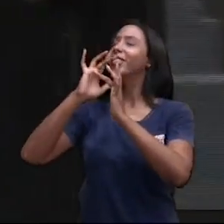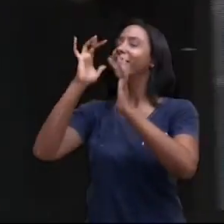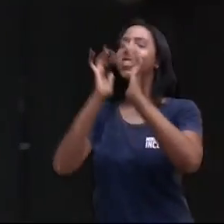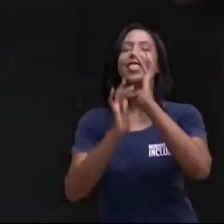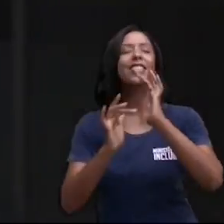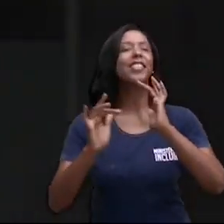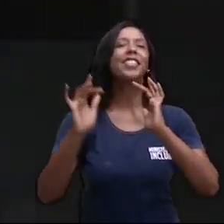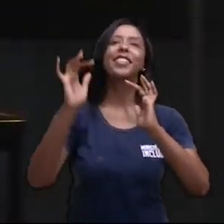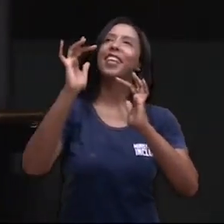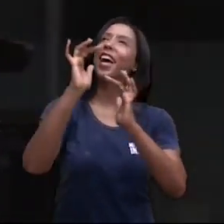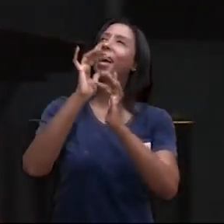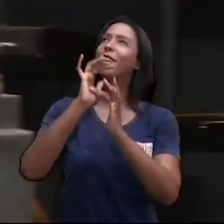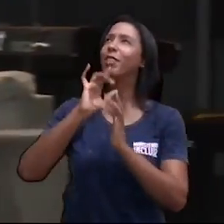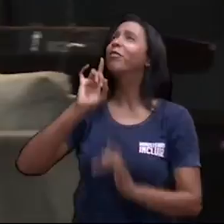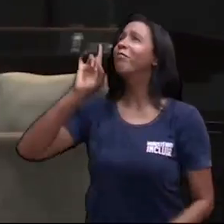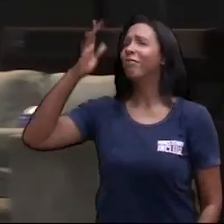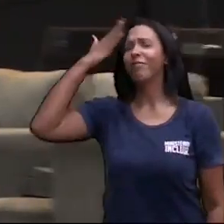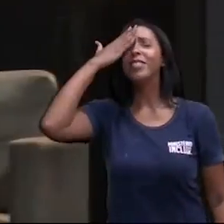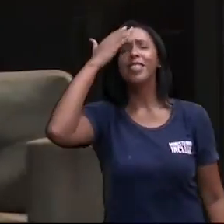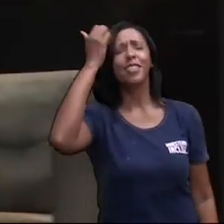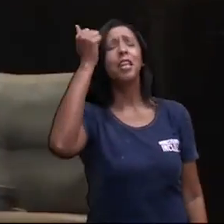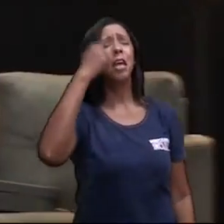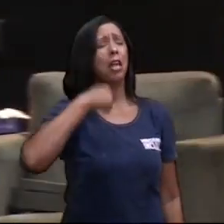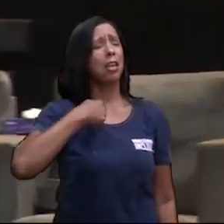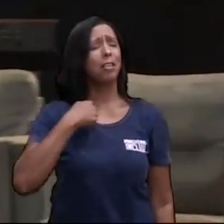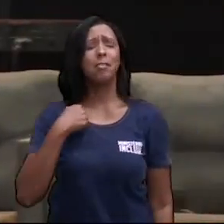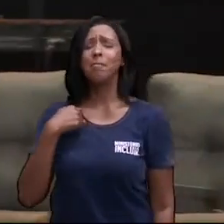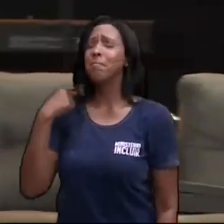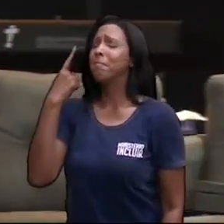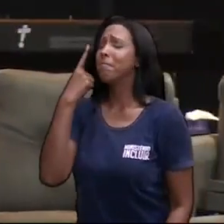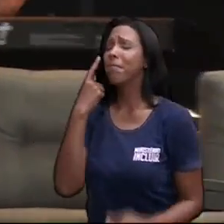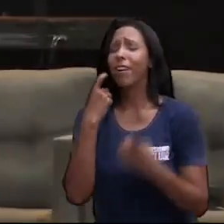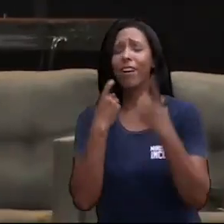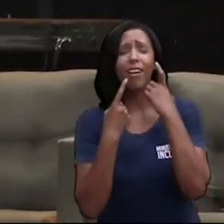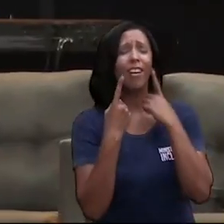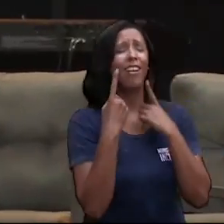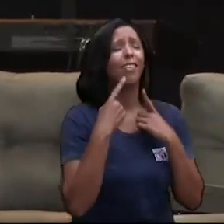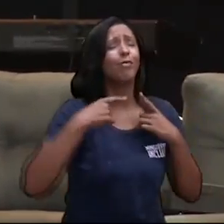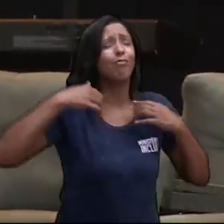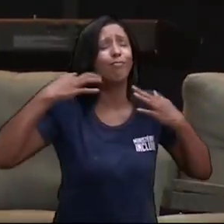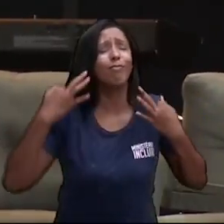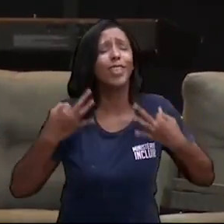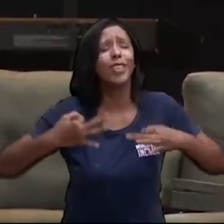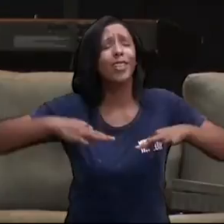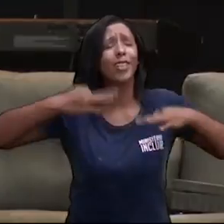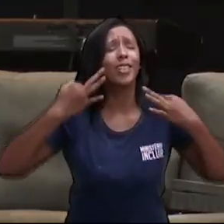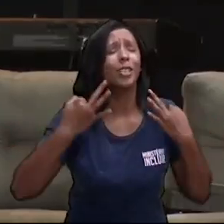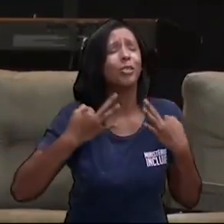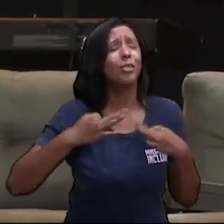Jesus tu sabes da minhas lágrimas das dores da minha